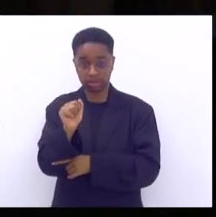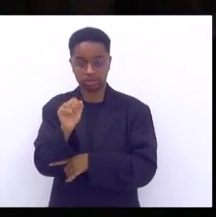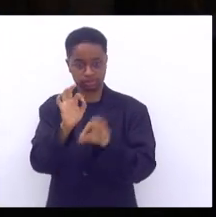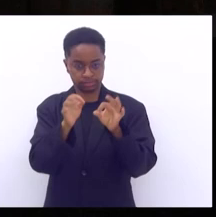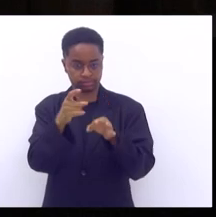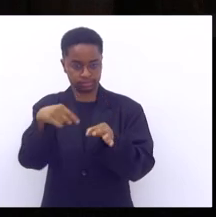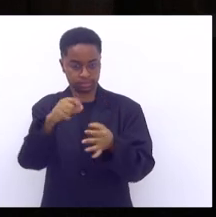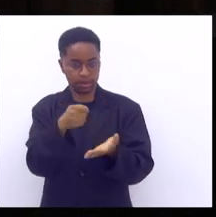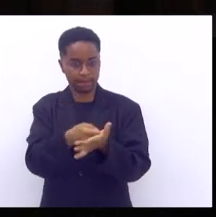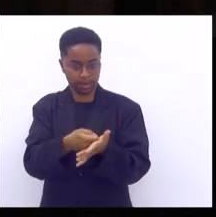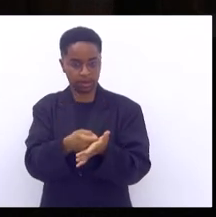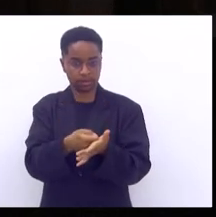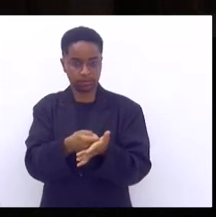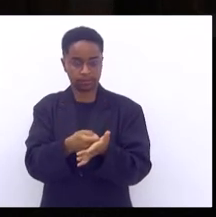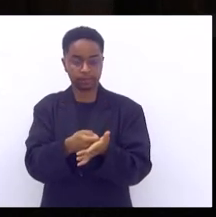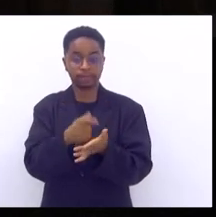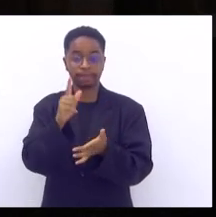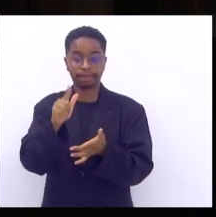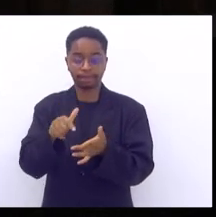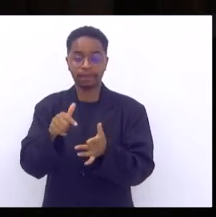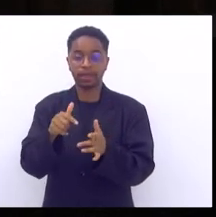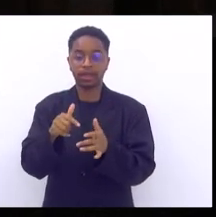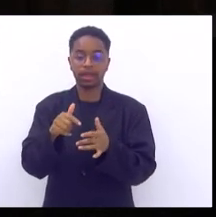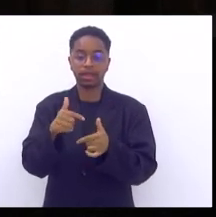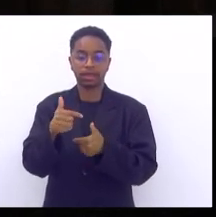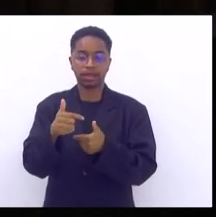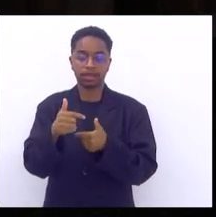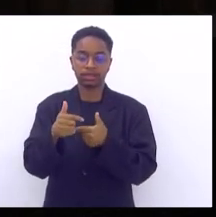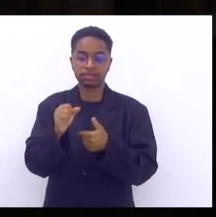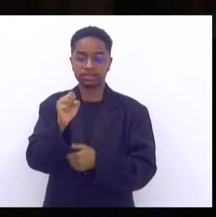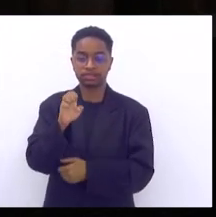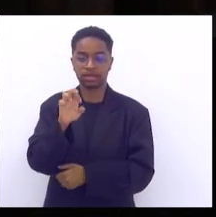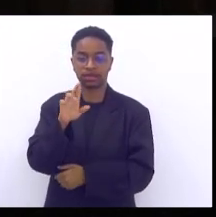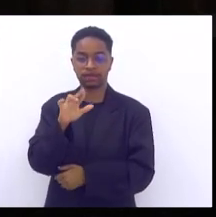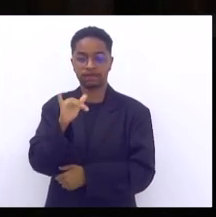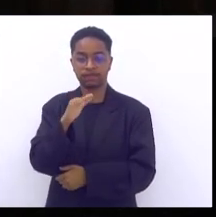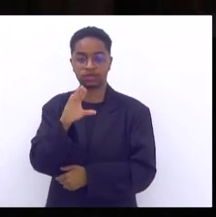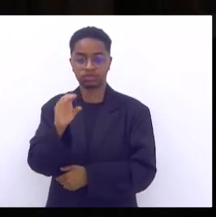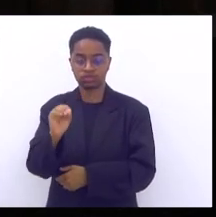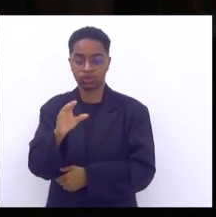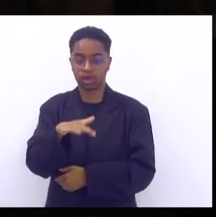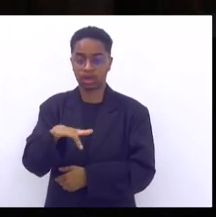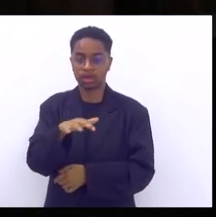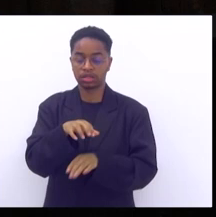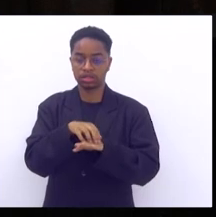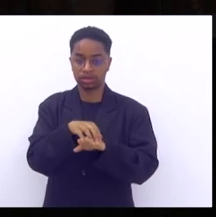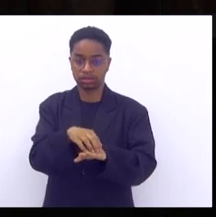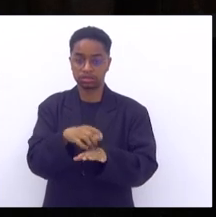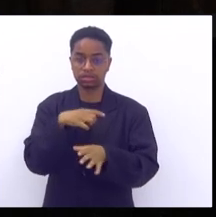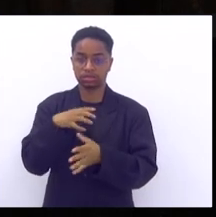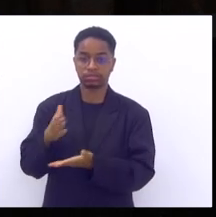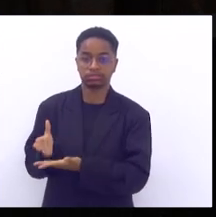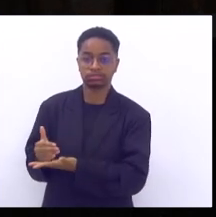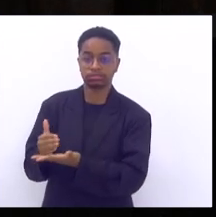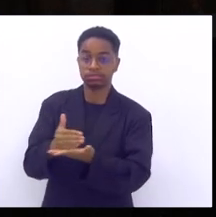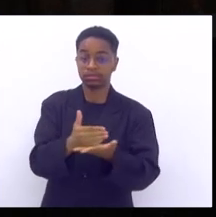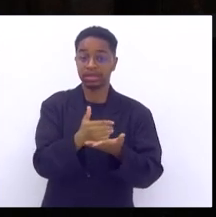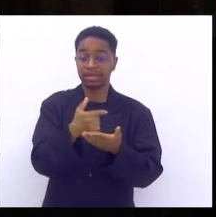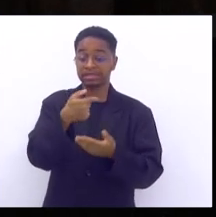Detran, chama-se serviços de trânsito. O Detran arrecadará